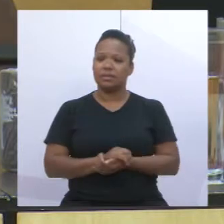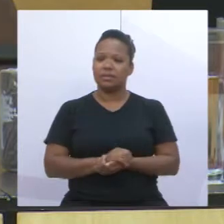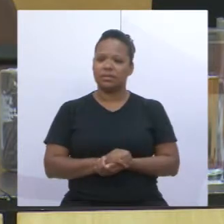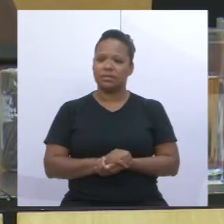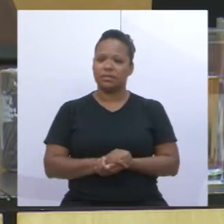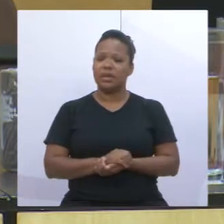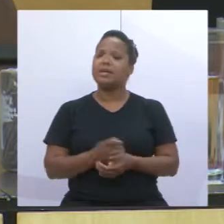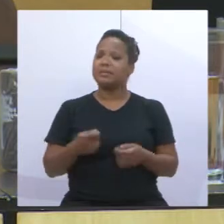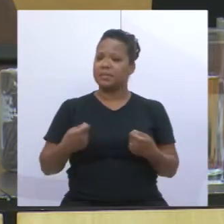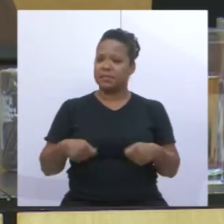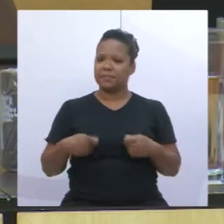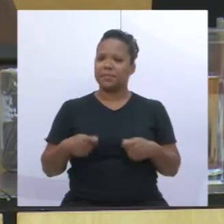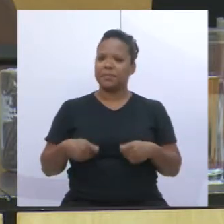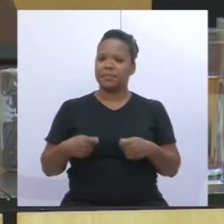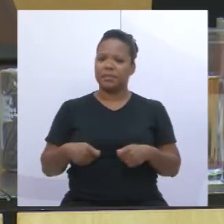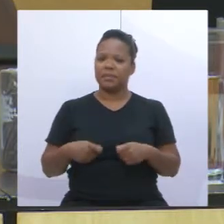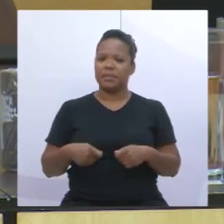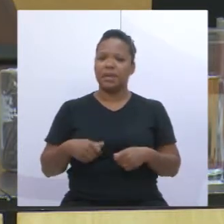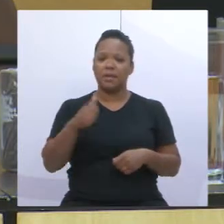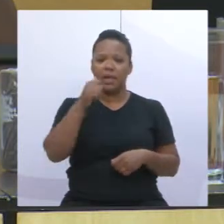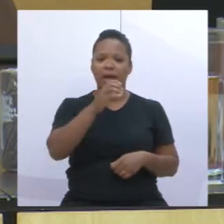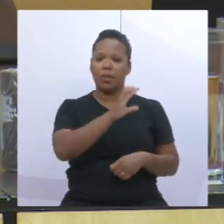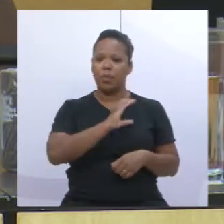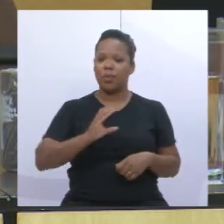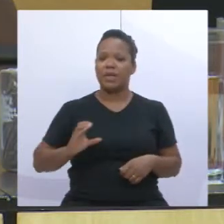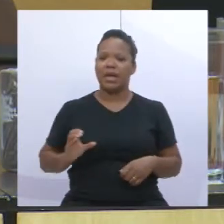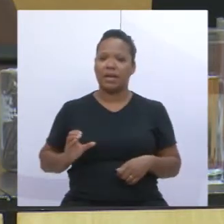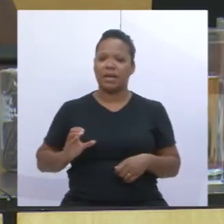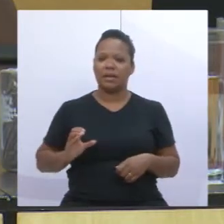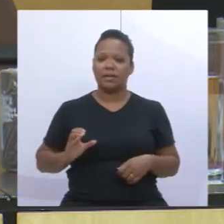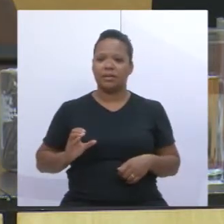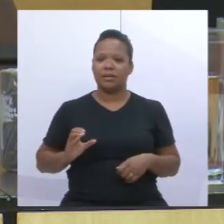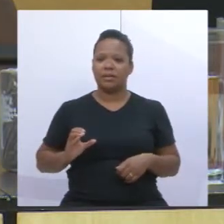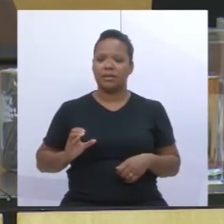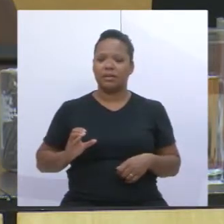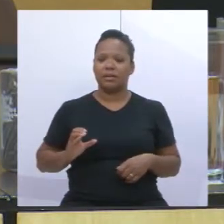É isso que precisa. Minha cunhada não tem especialista.